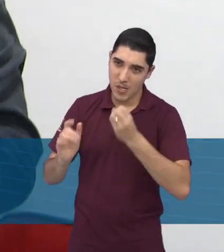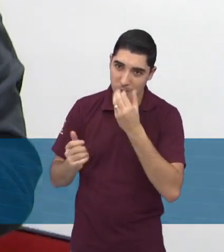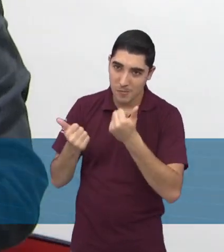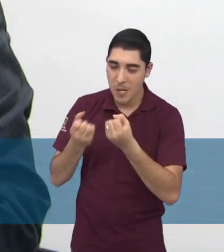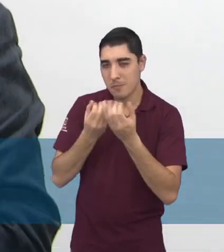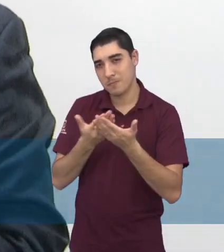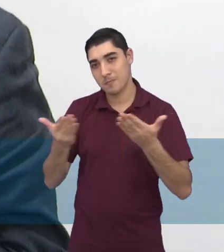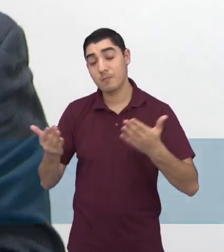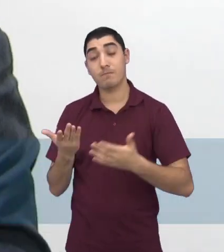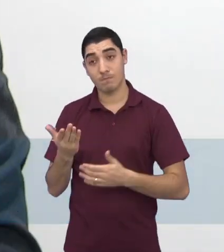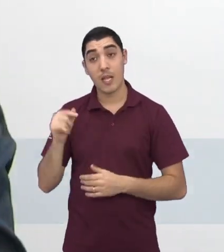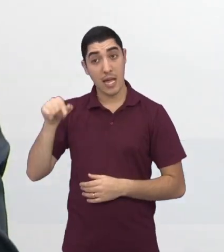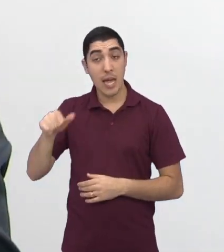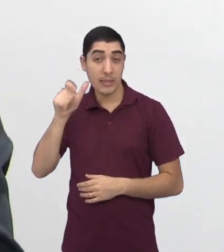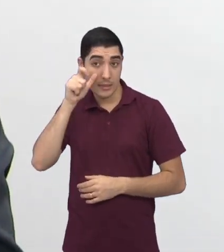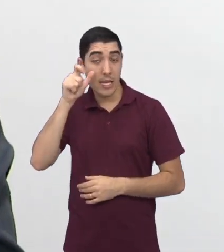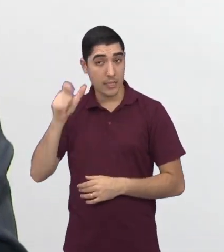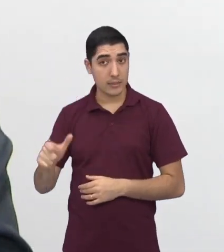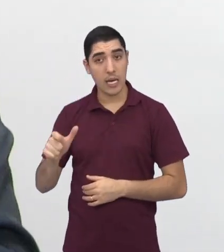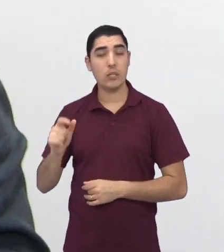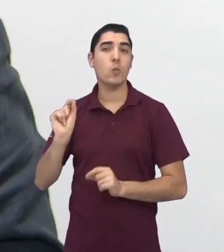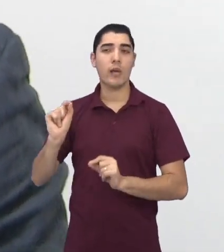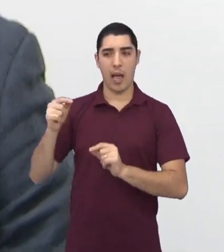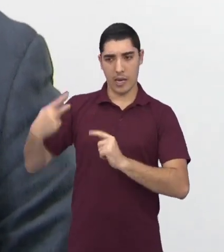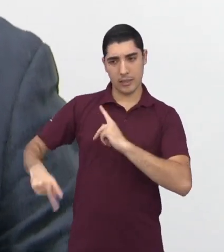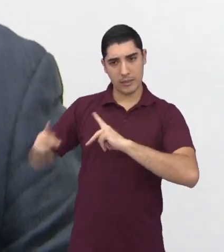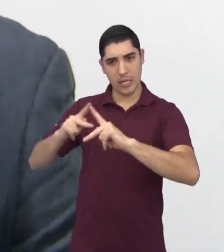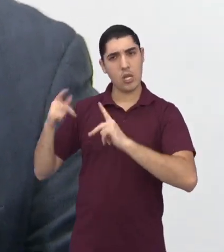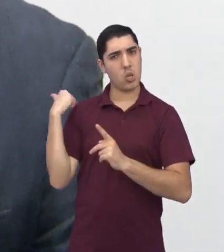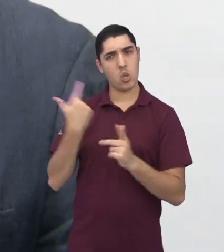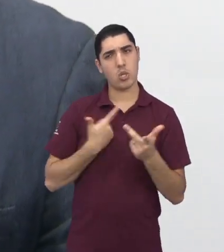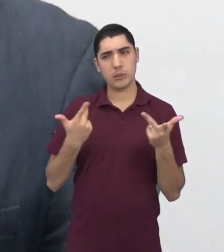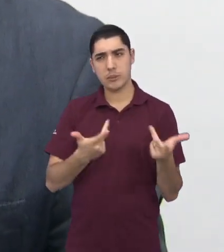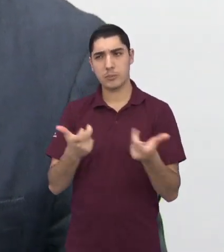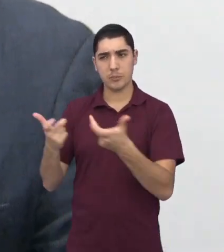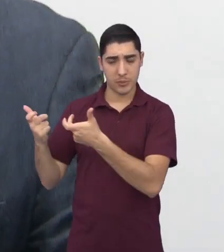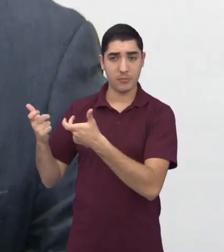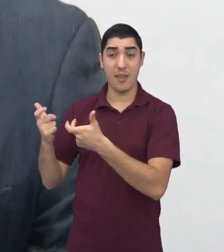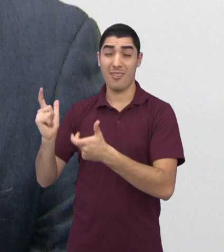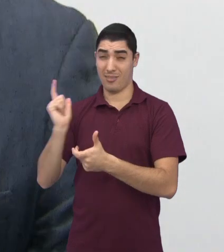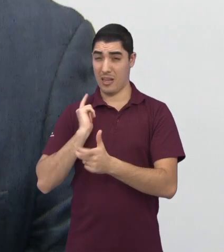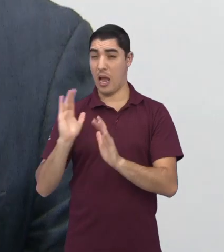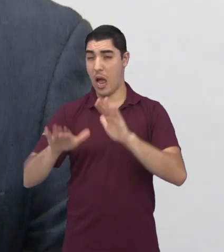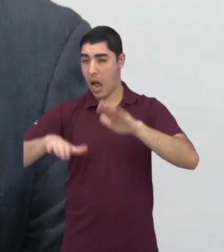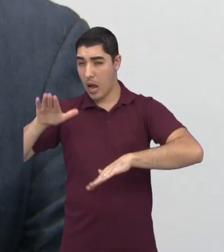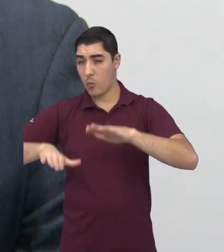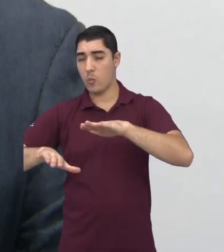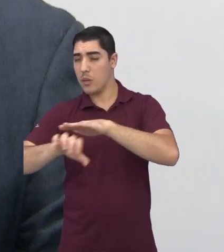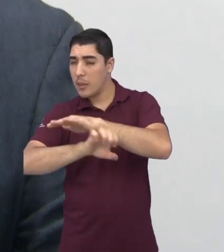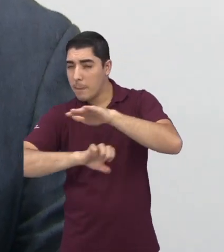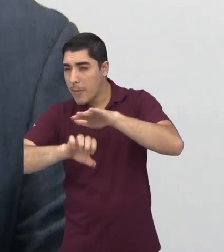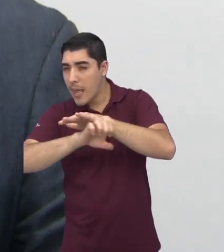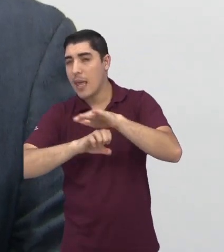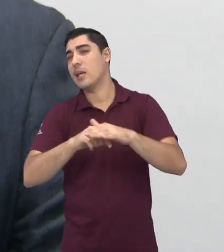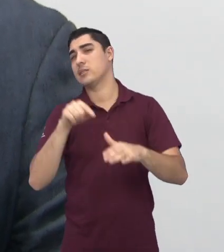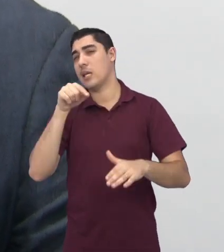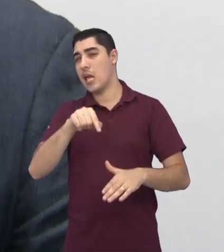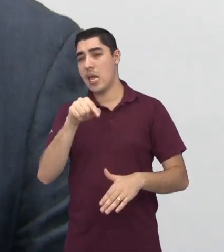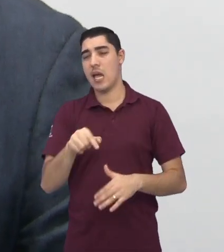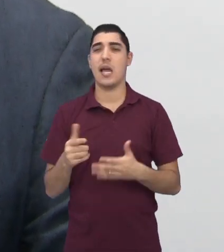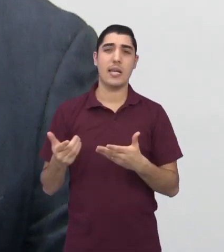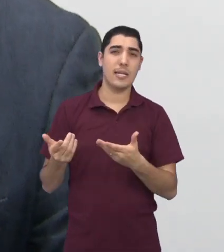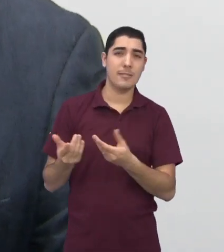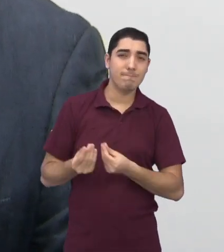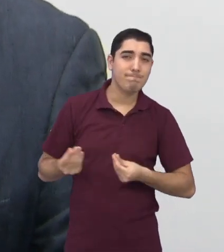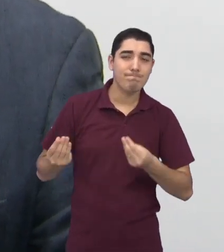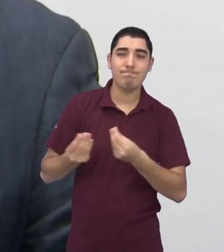todos. É uma análise interessante de se fazer em São José, que percebemos assim, pode ser que alguns grupos empresariais, alguns contratantes de mão de obra